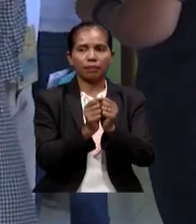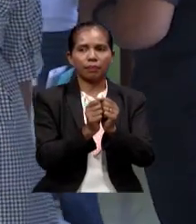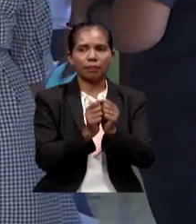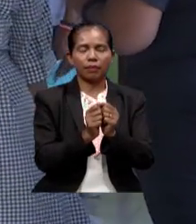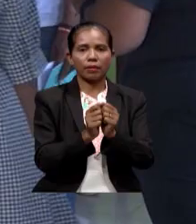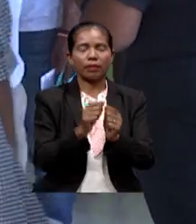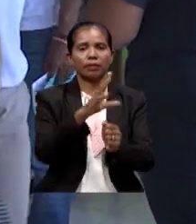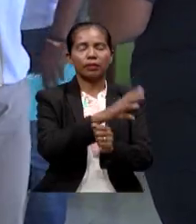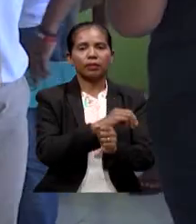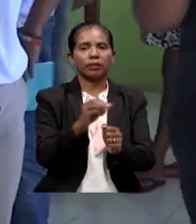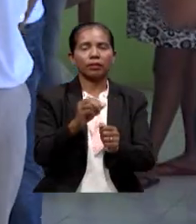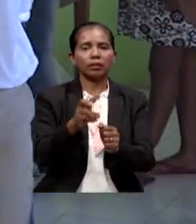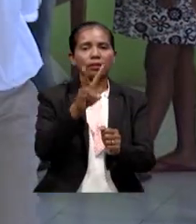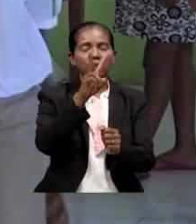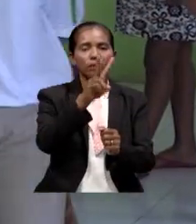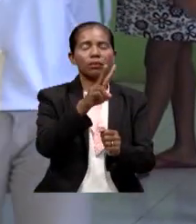de dois terços.